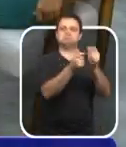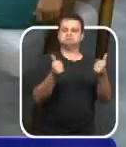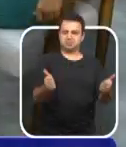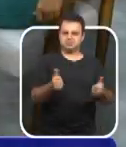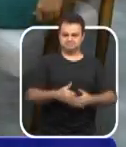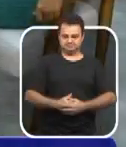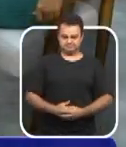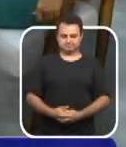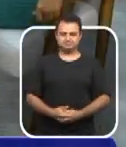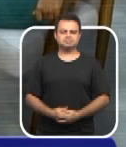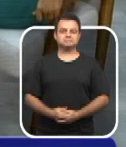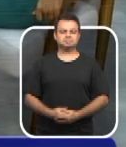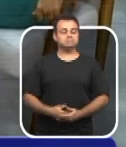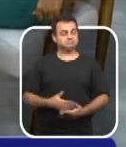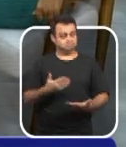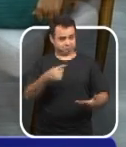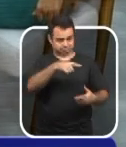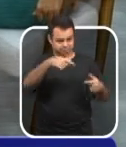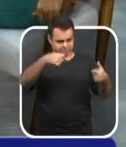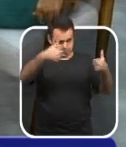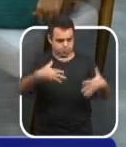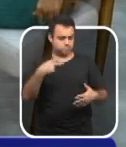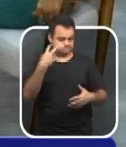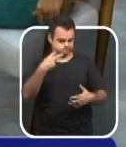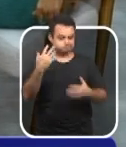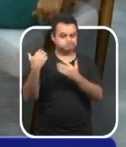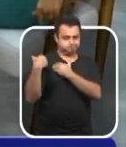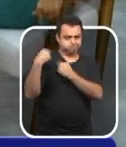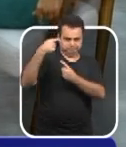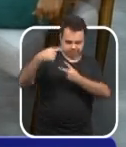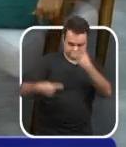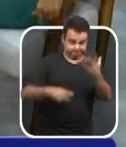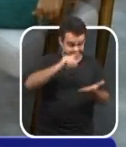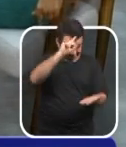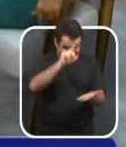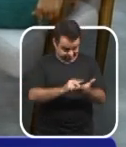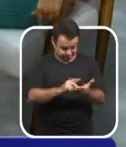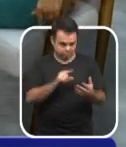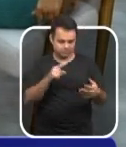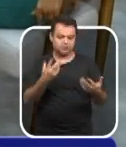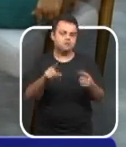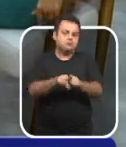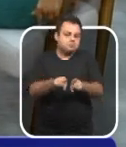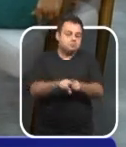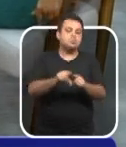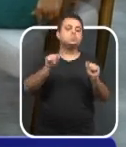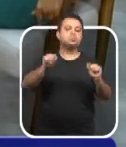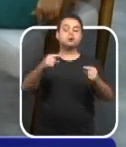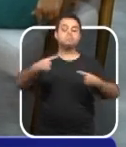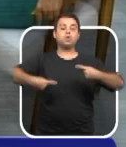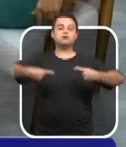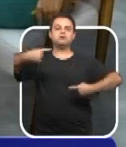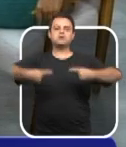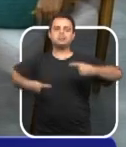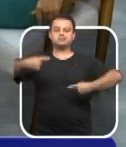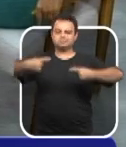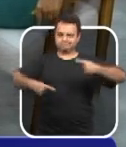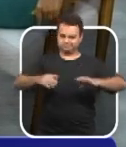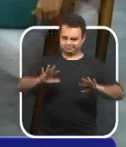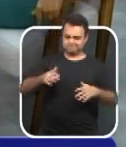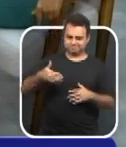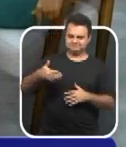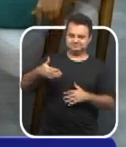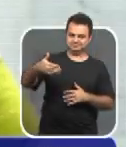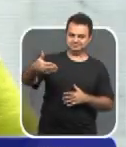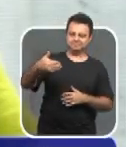gente está falando de um trabalho efetivo, né, do vereador, mas também a gente entra na questão política, porque a partir